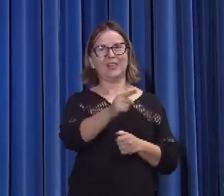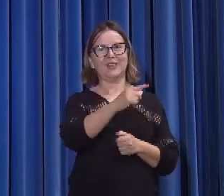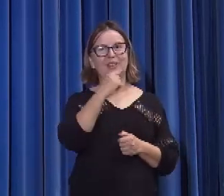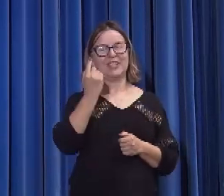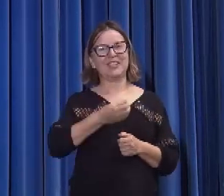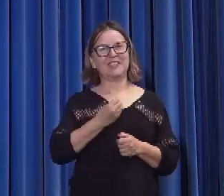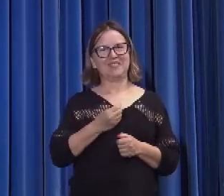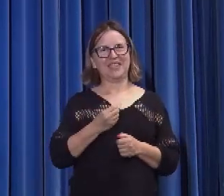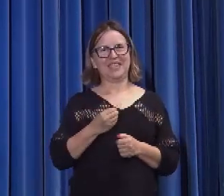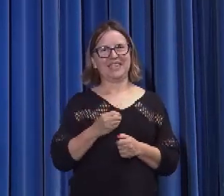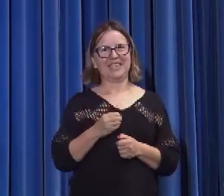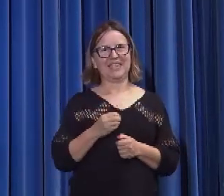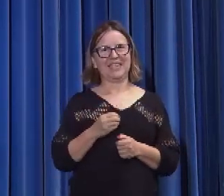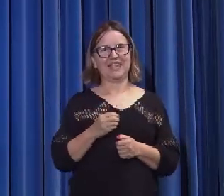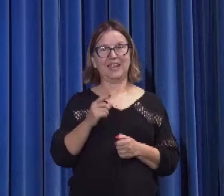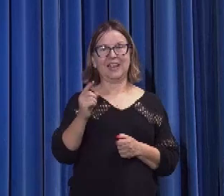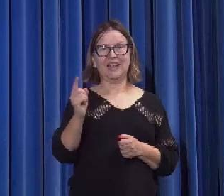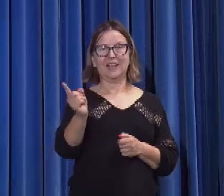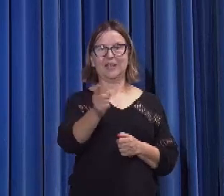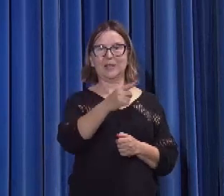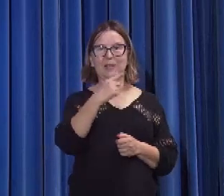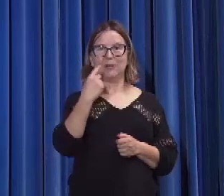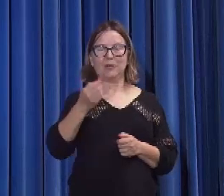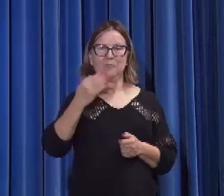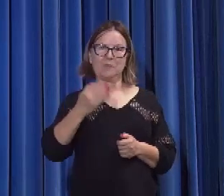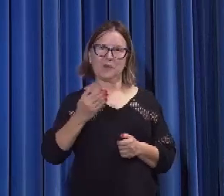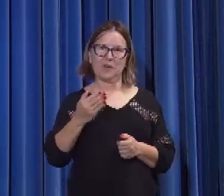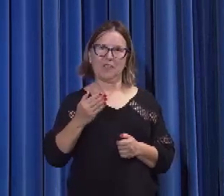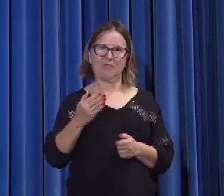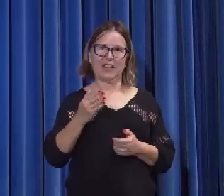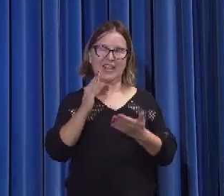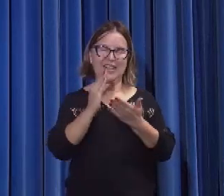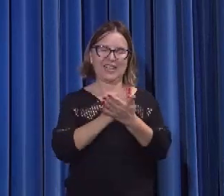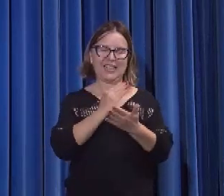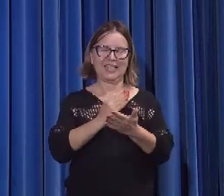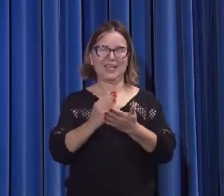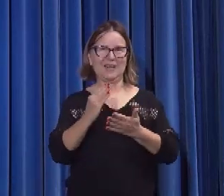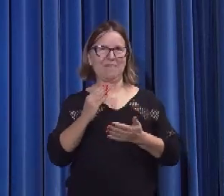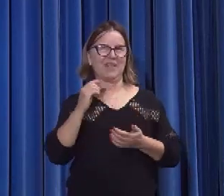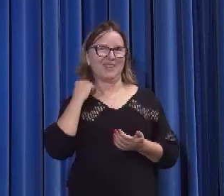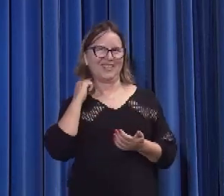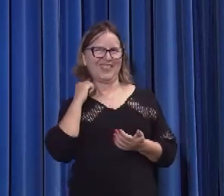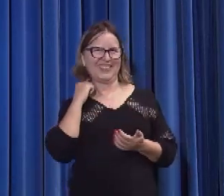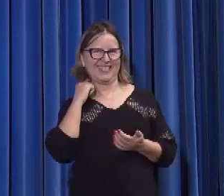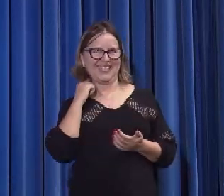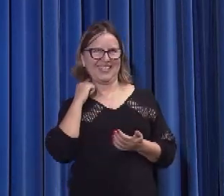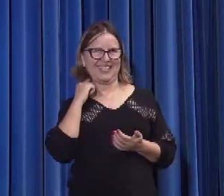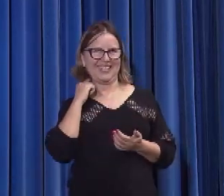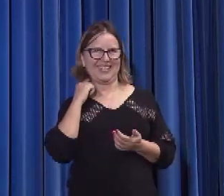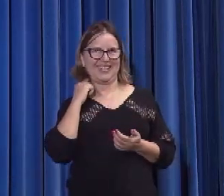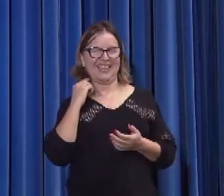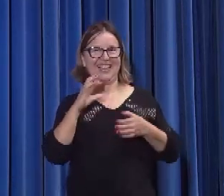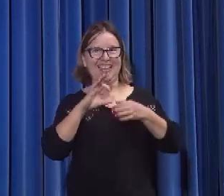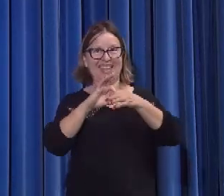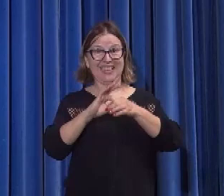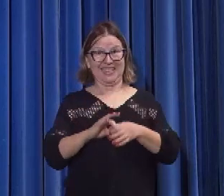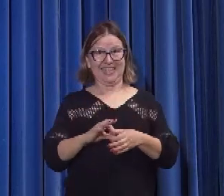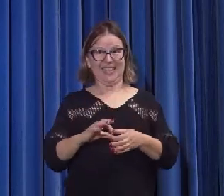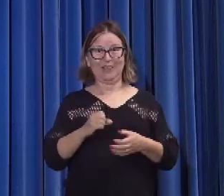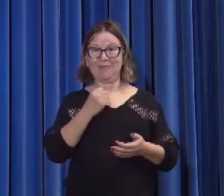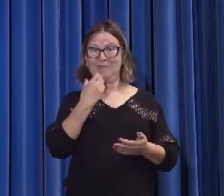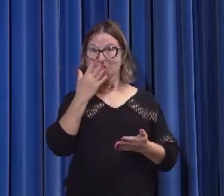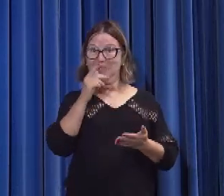provam e nos livram de tudo o que há em nós, exceto o que é bom e verdadeiro e que glorifica a